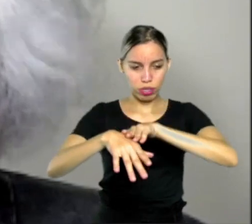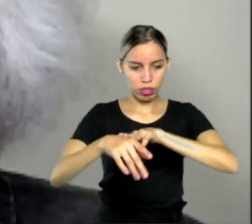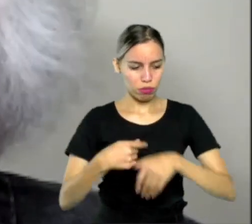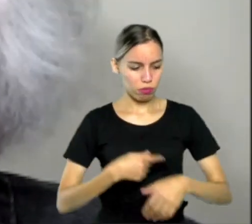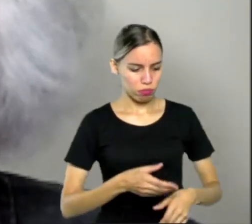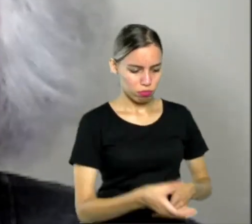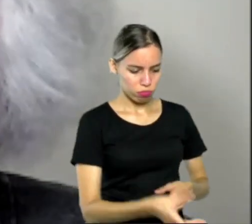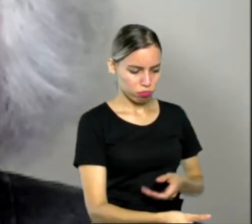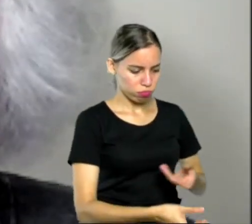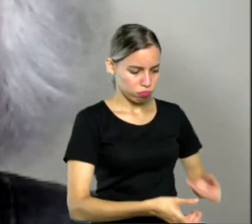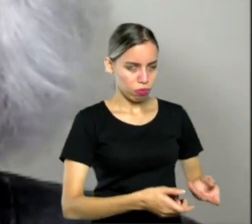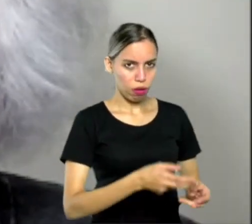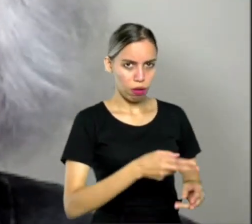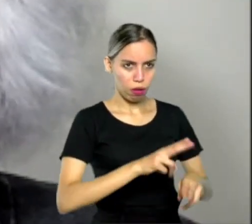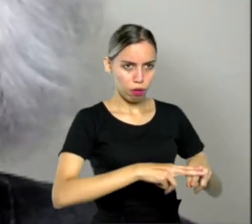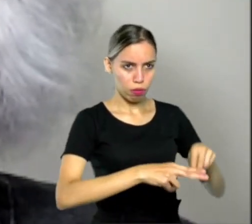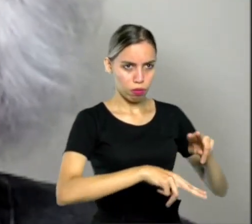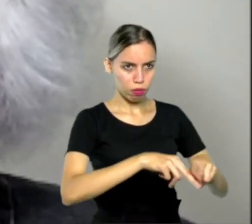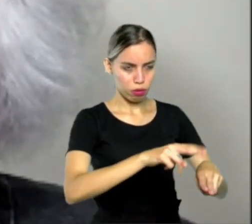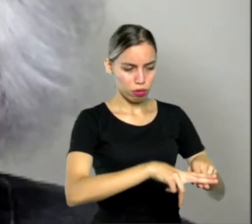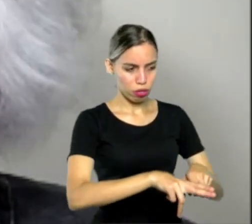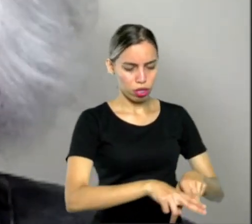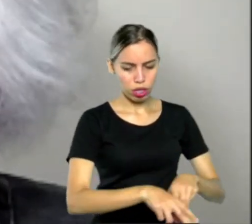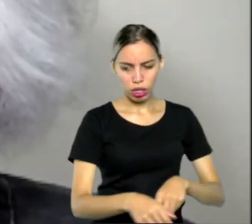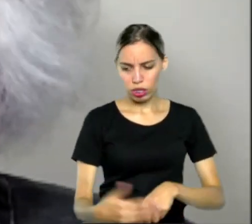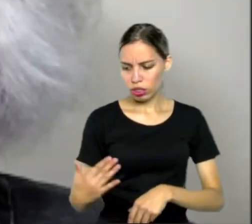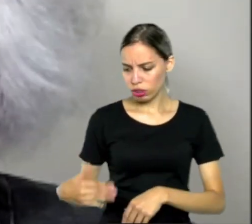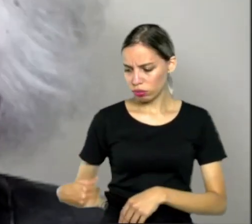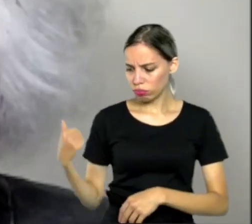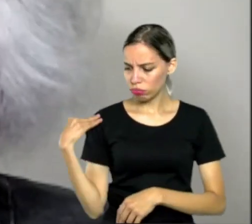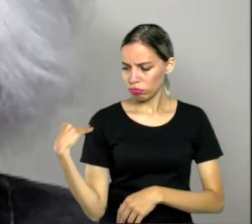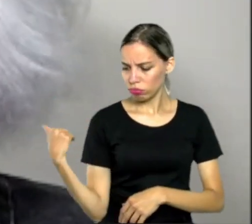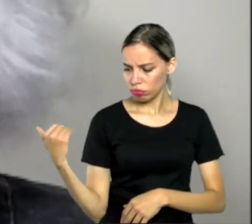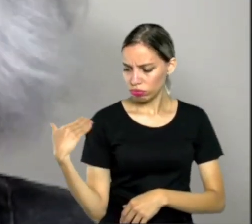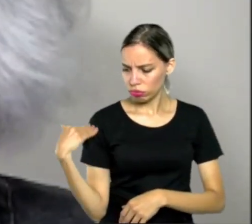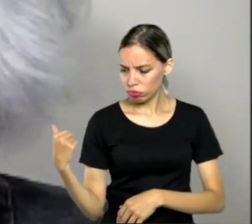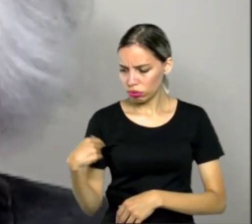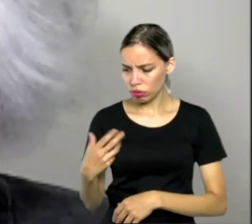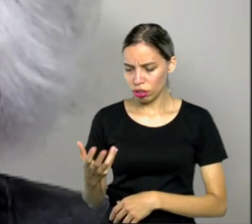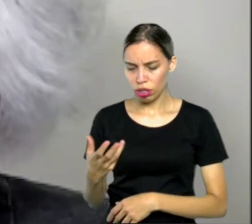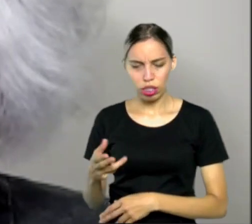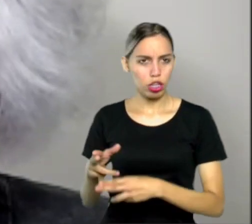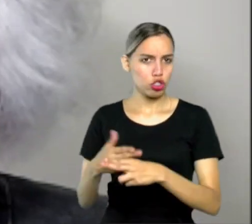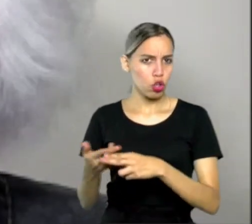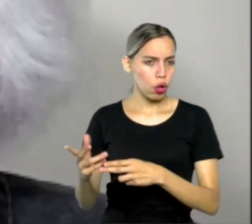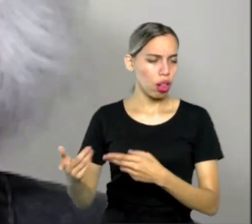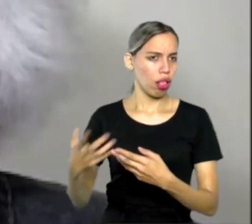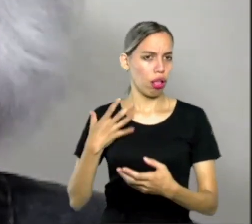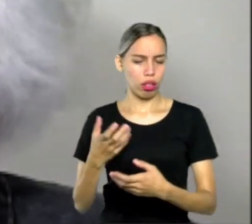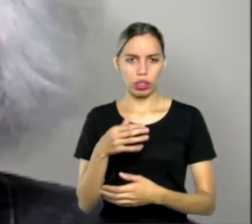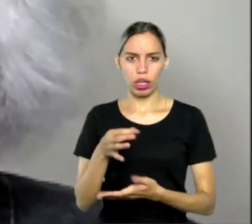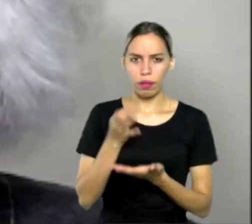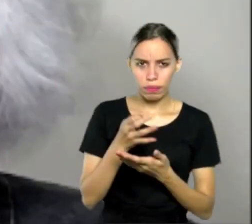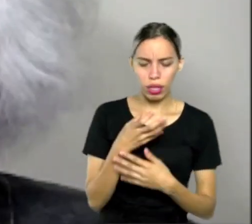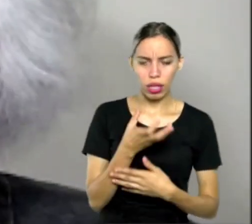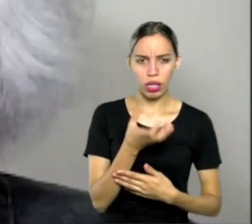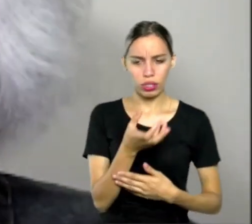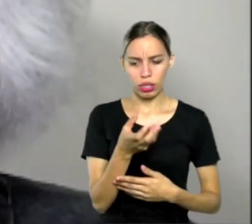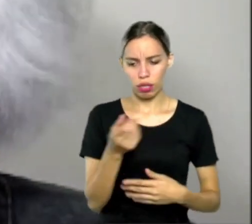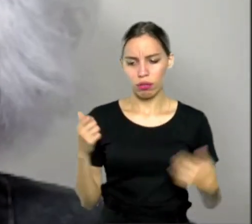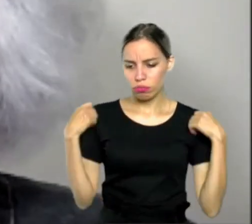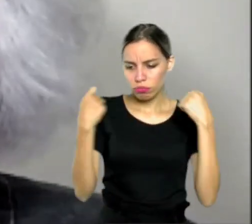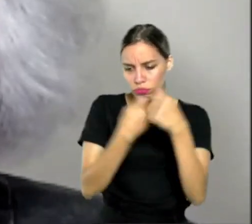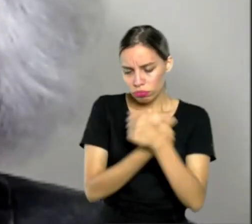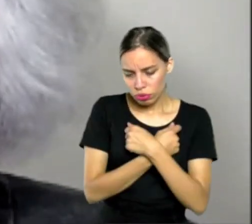ele insiste, pede leite, uma dose de cunhaque, chá de cravo, de canela, chocolate, sopa quente, agasalho,